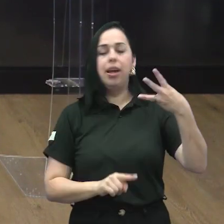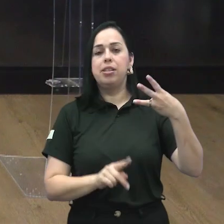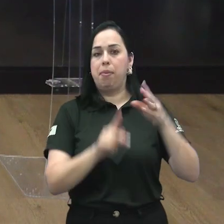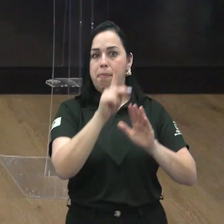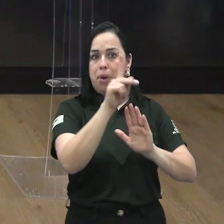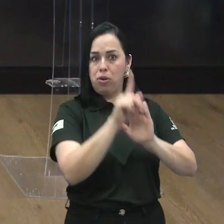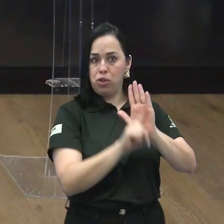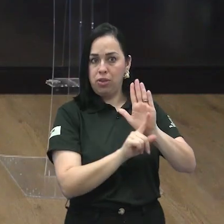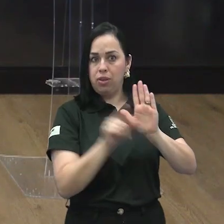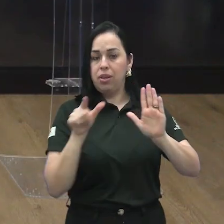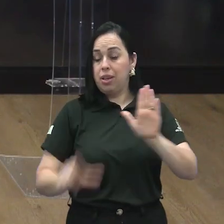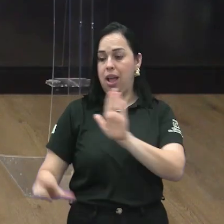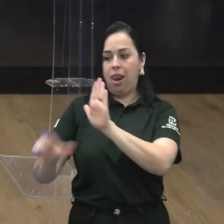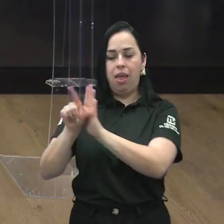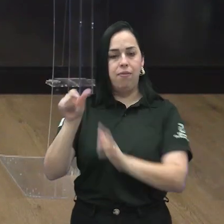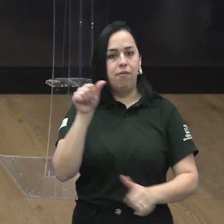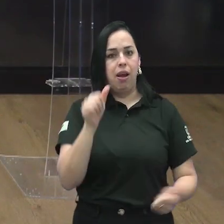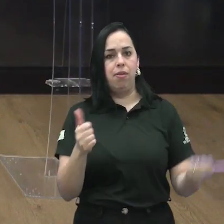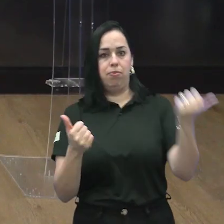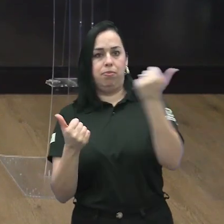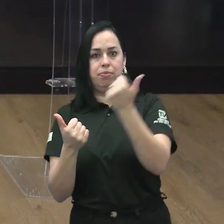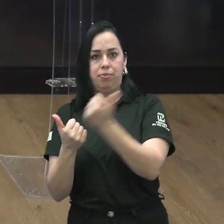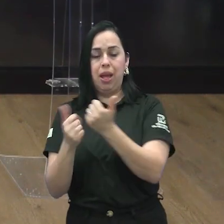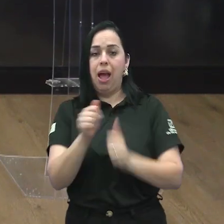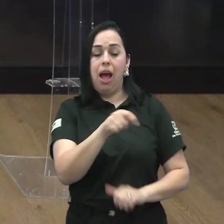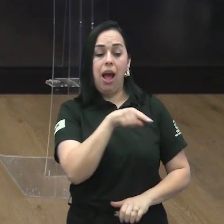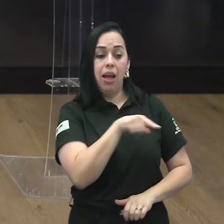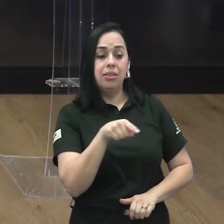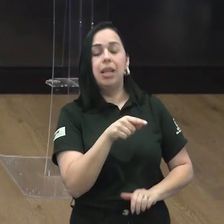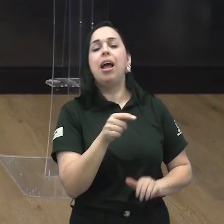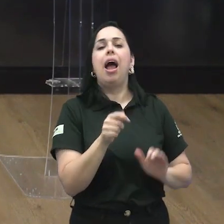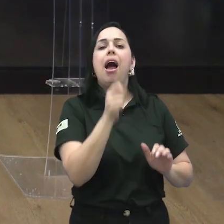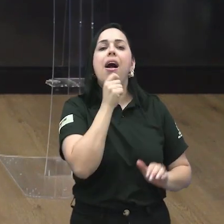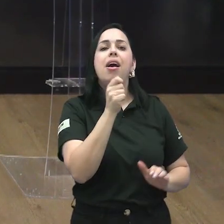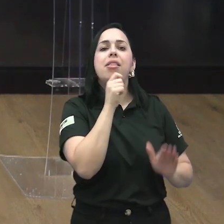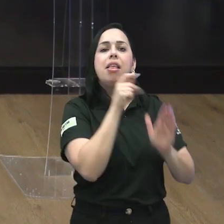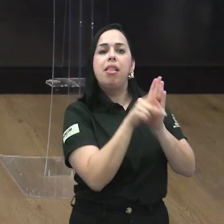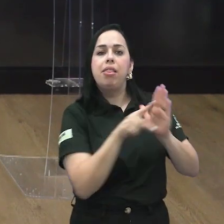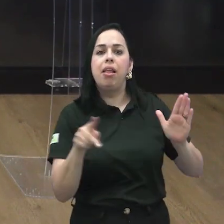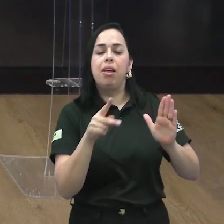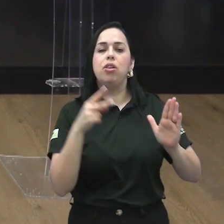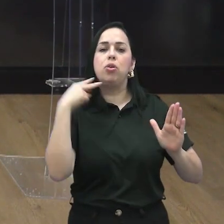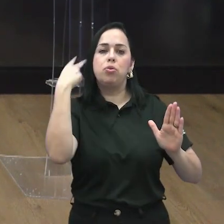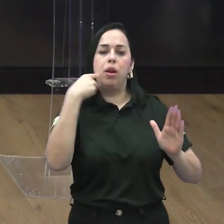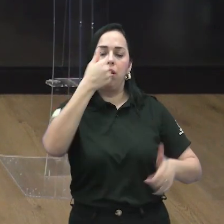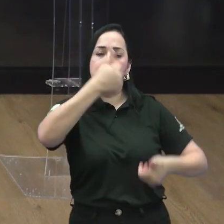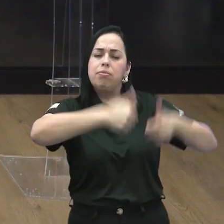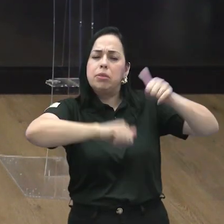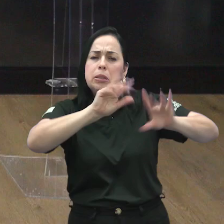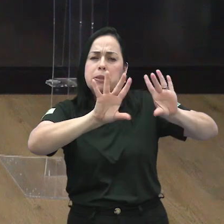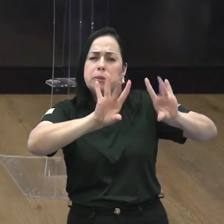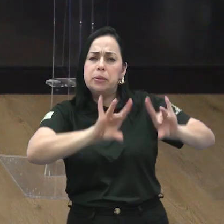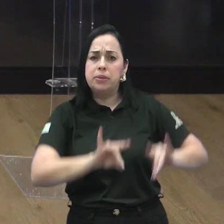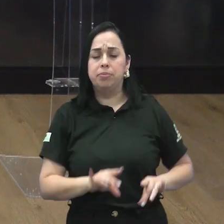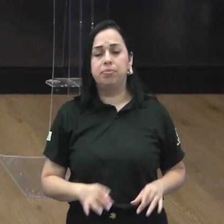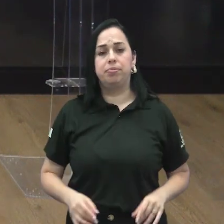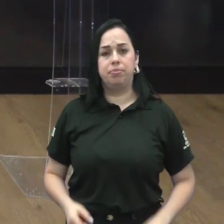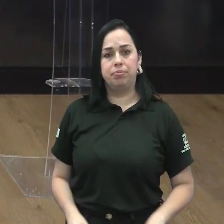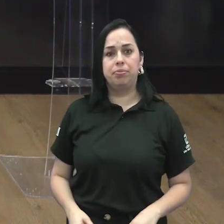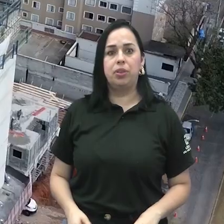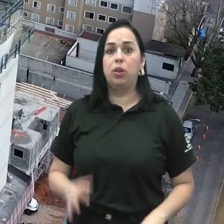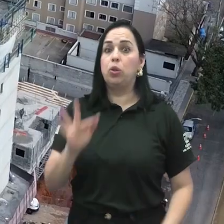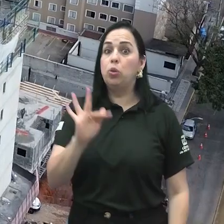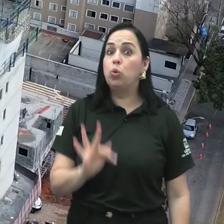leis urbanísticas da cidade. As propostas estão em tramitação e passam por análise detalhada dos